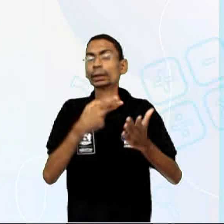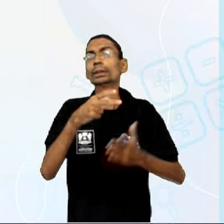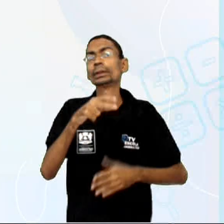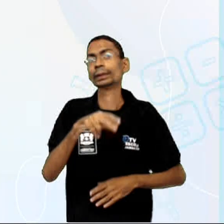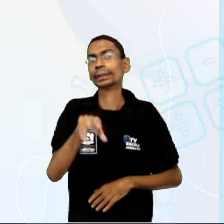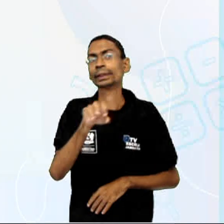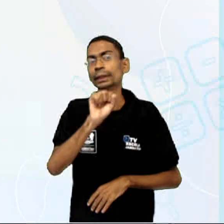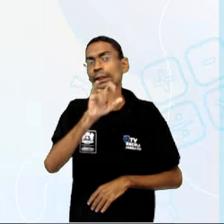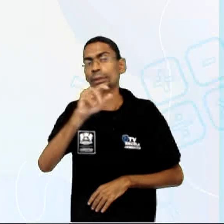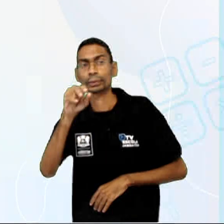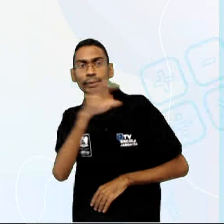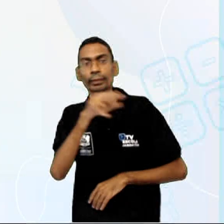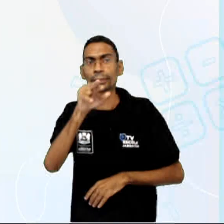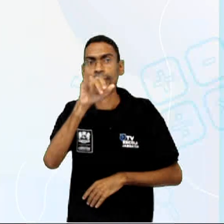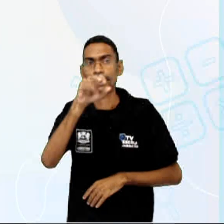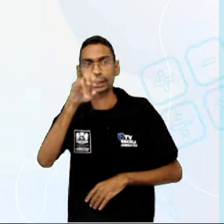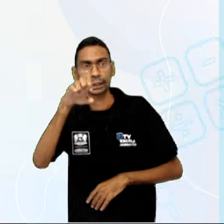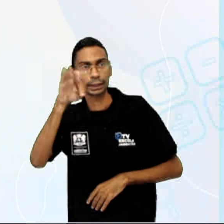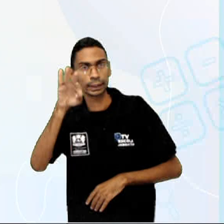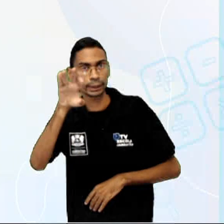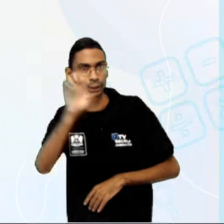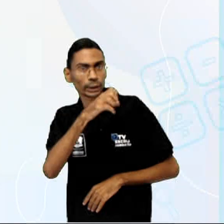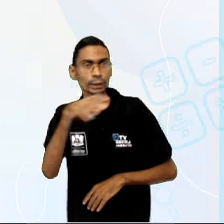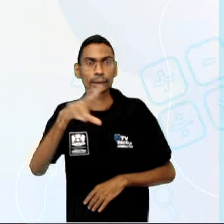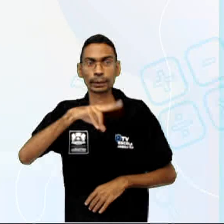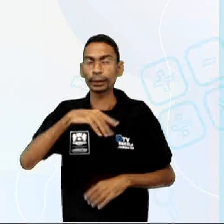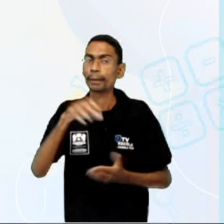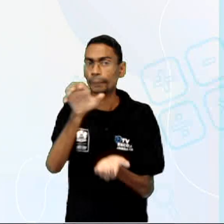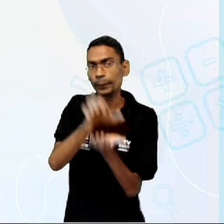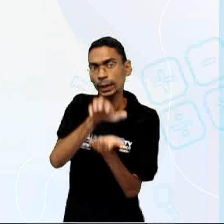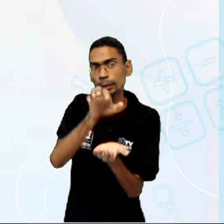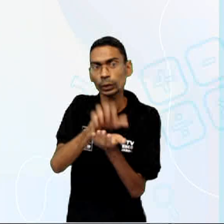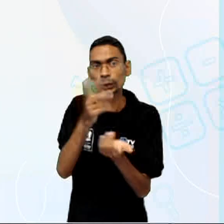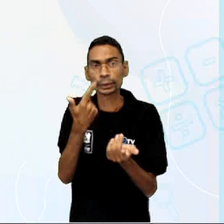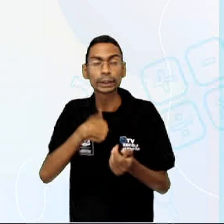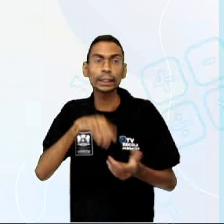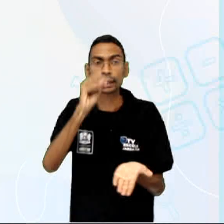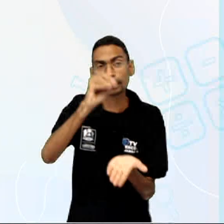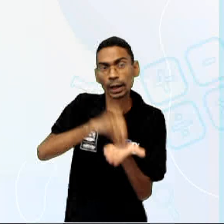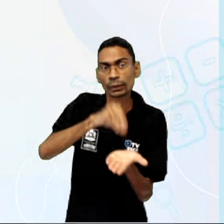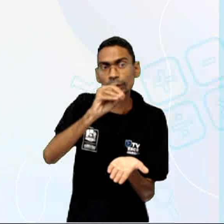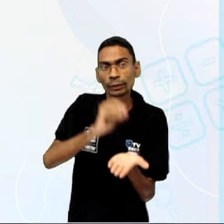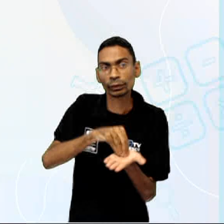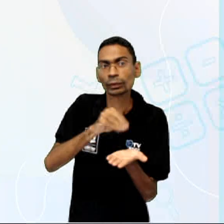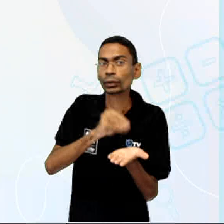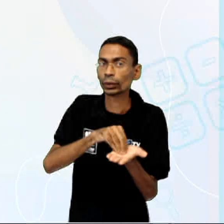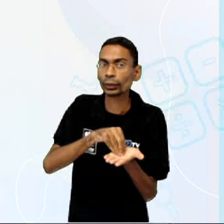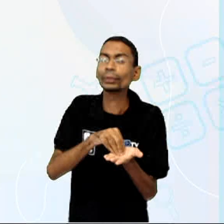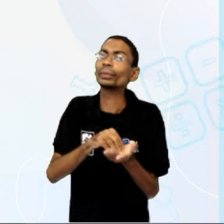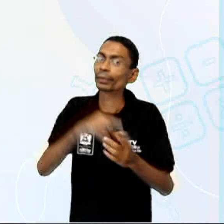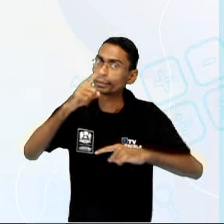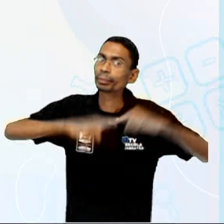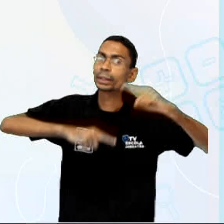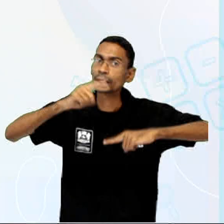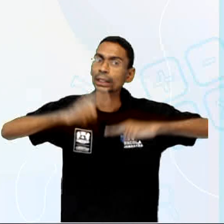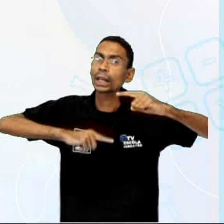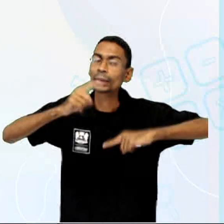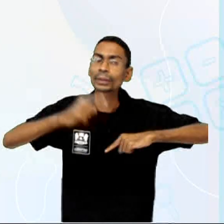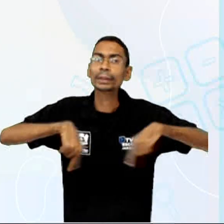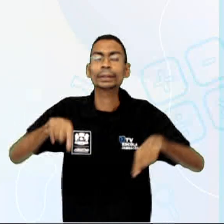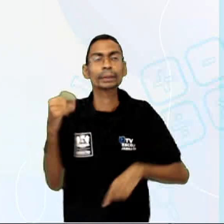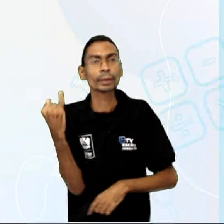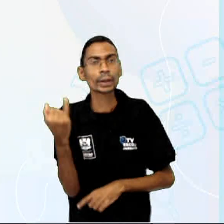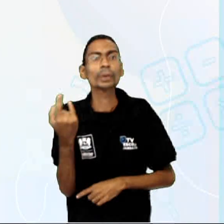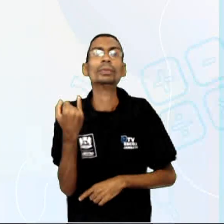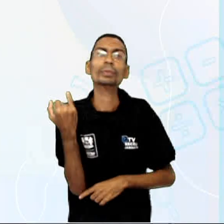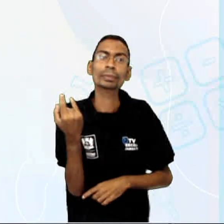O declínio do sistema de capitanias hereditárias, né, a falta de recursos e a inexperiência administrativa foram 2